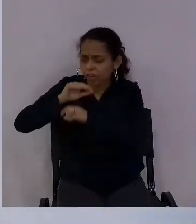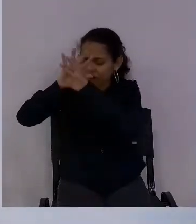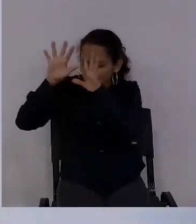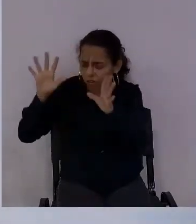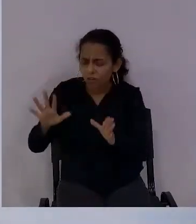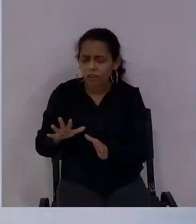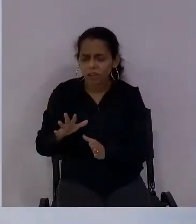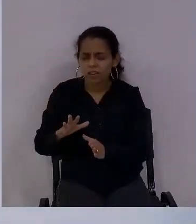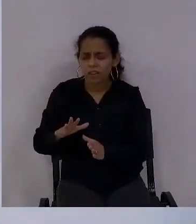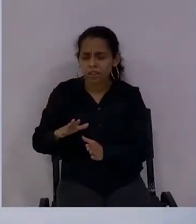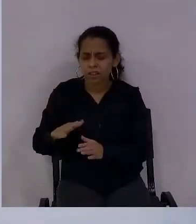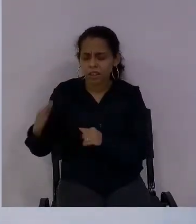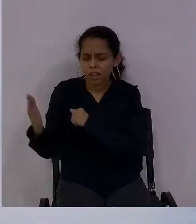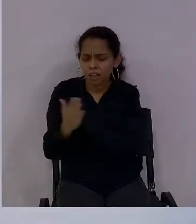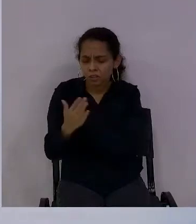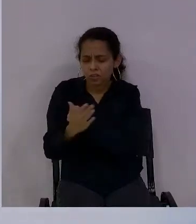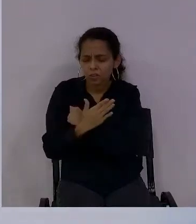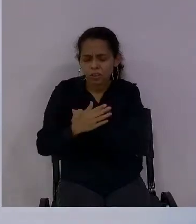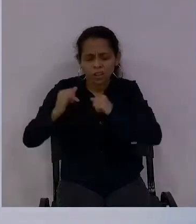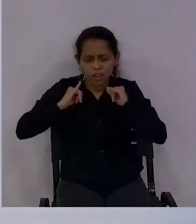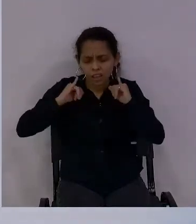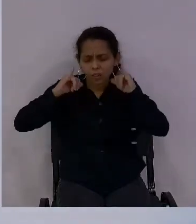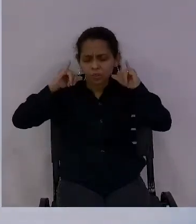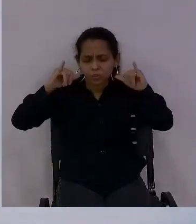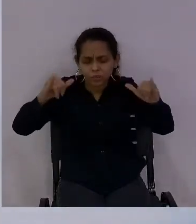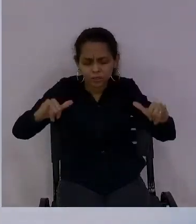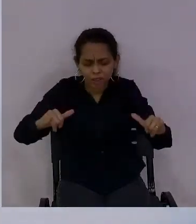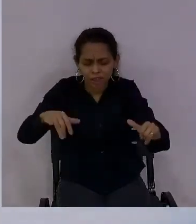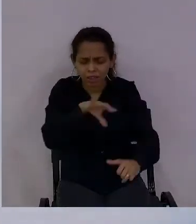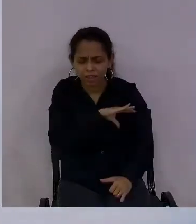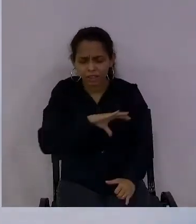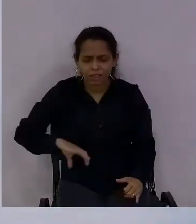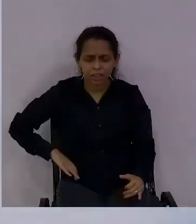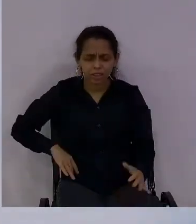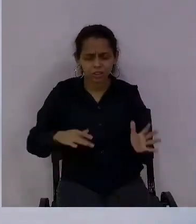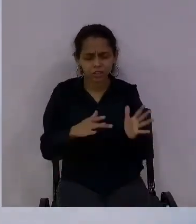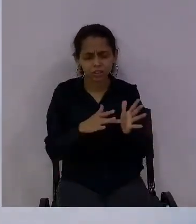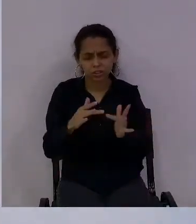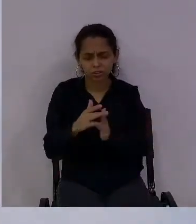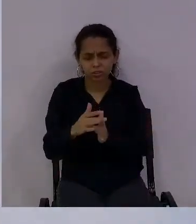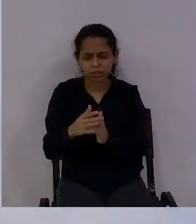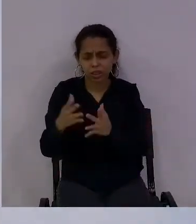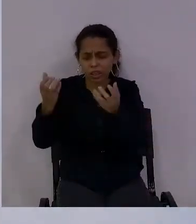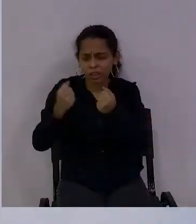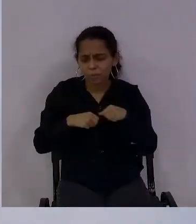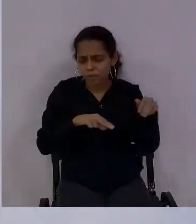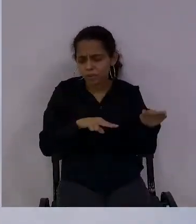em nome de Cristo Jesus. Dá-nos, ó Deus, uma boa semana. Livra-nos de todo mal.